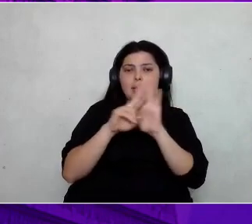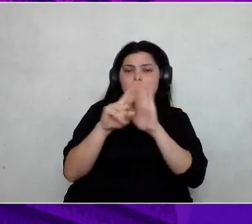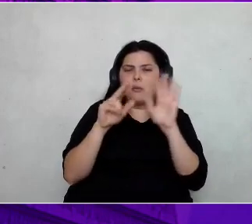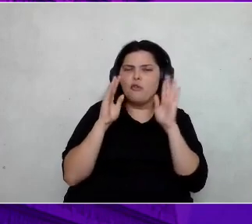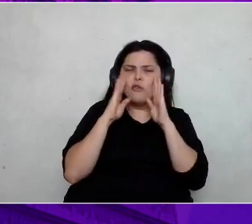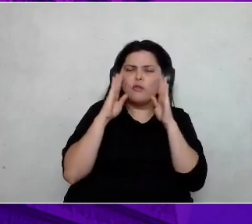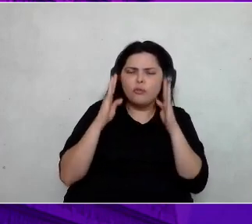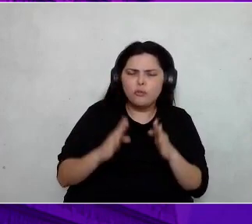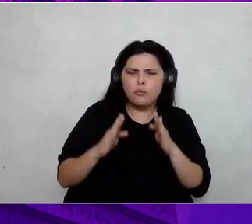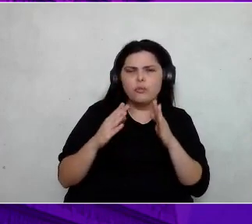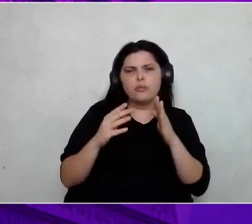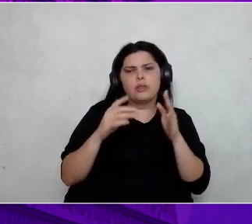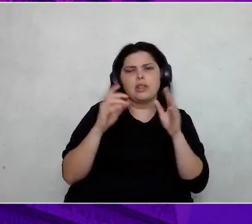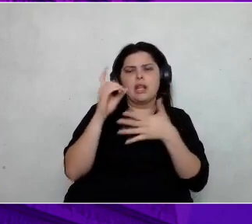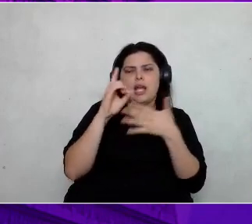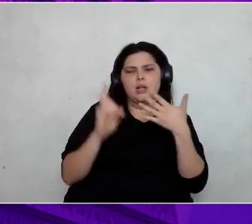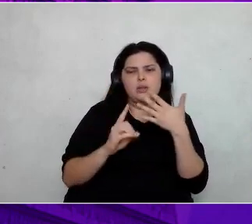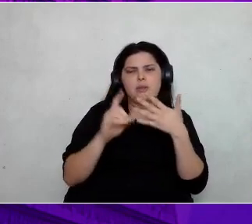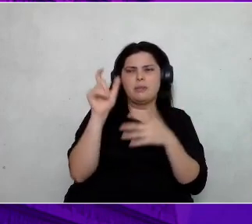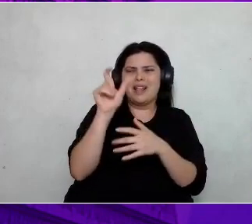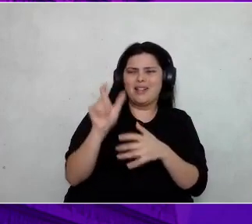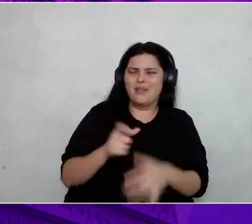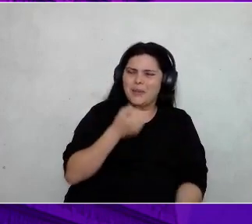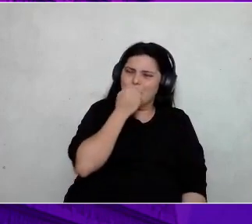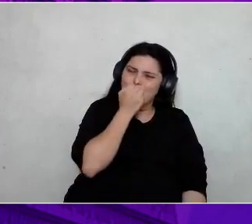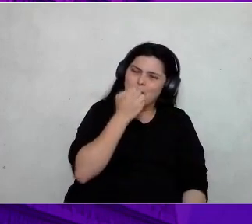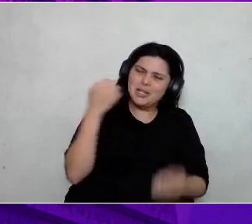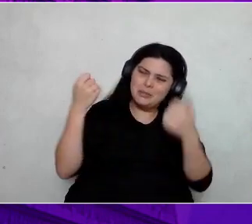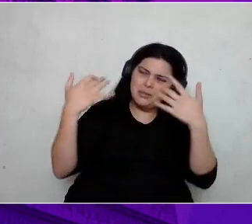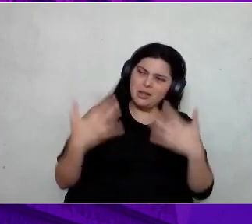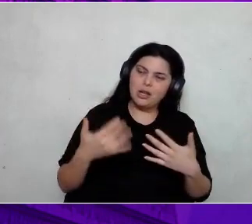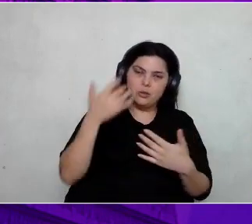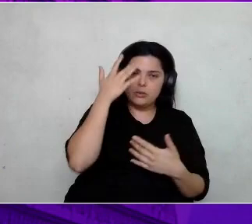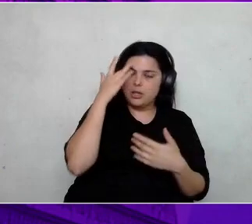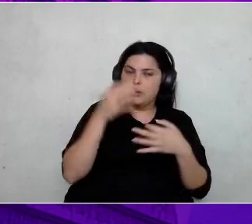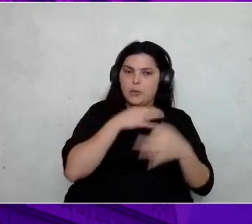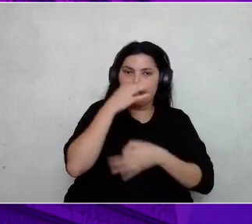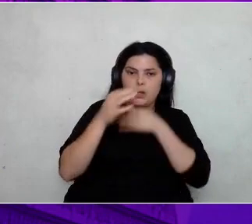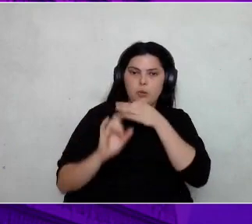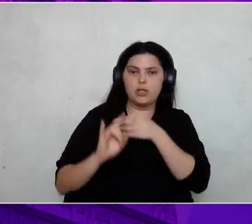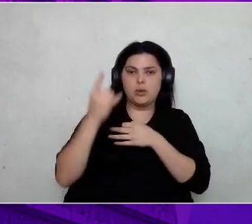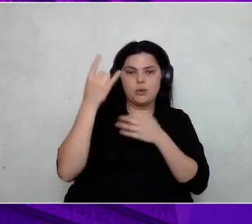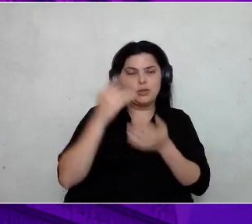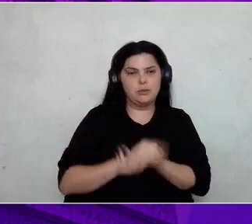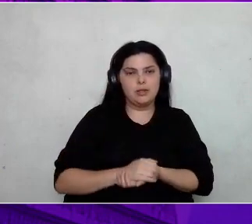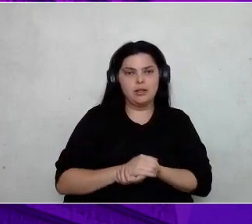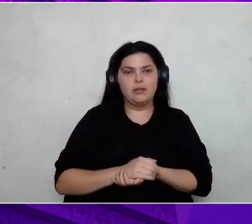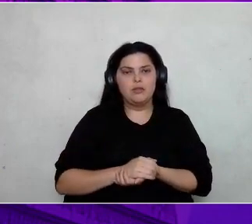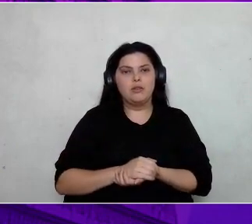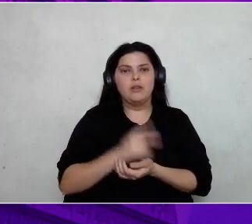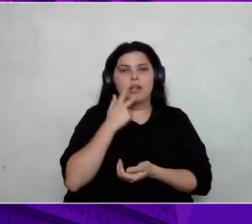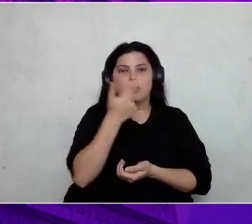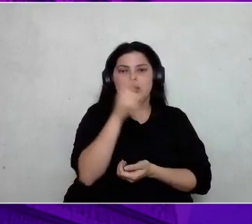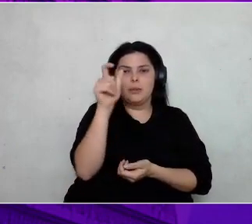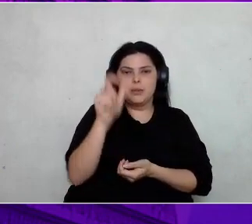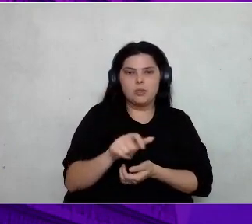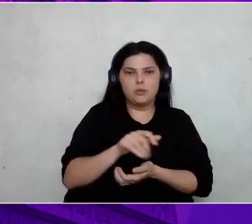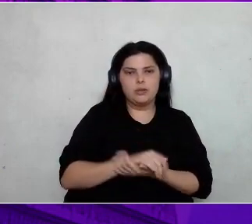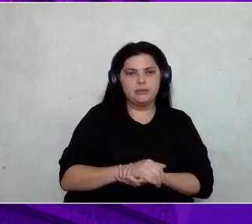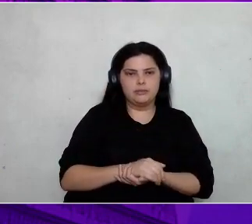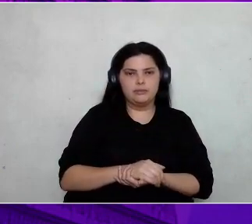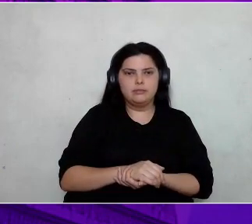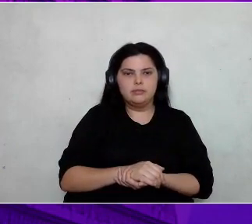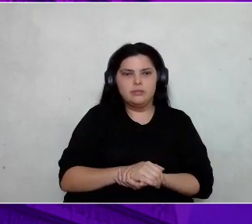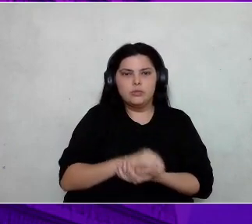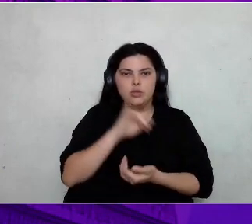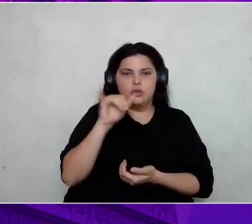tenho palavras tão boas para descrever, para argumentar contra essa última. Eu vou deixar outra pessoa falar por mim. O Jorge Luiz